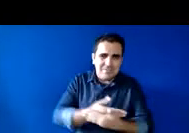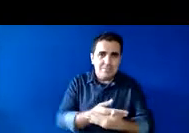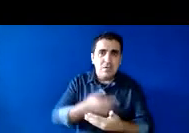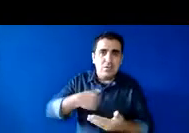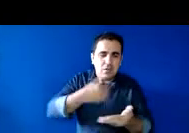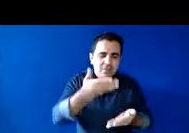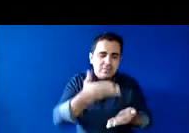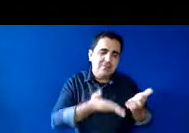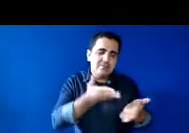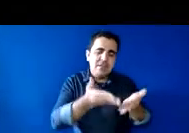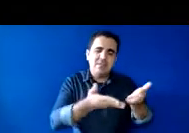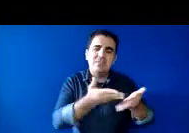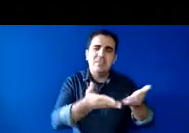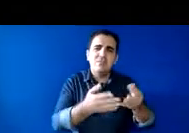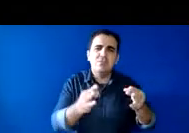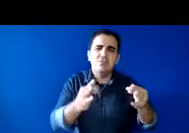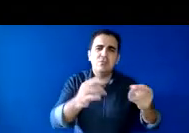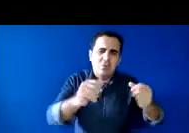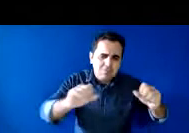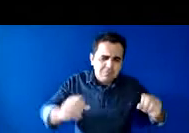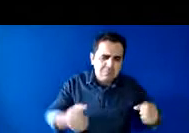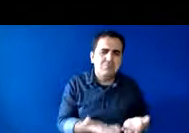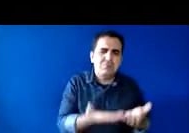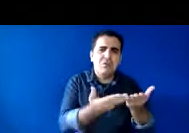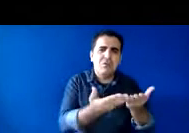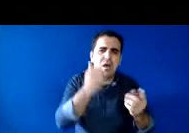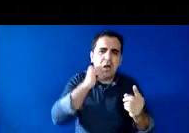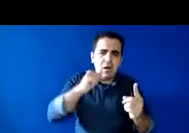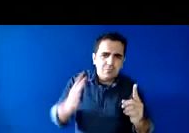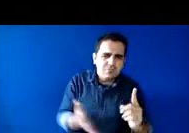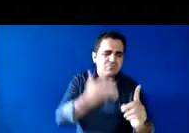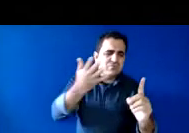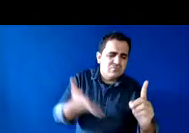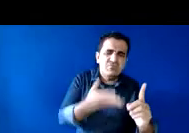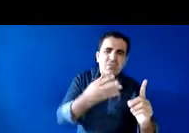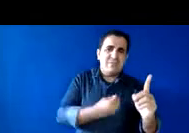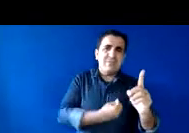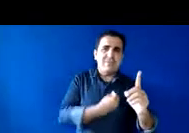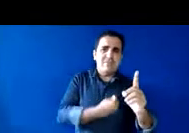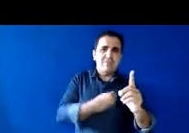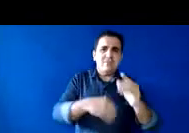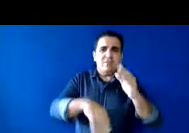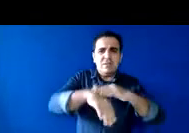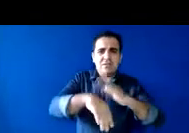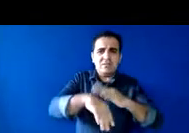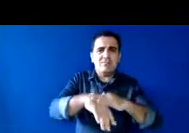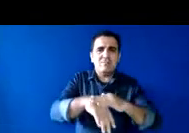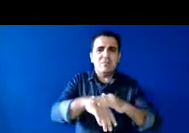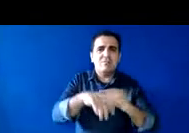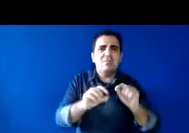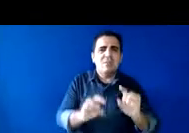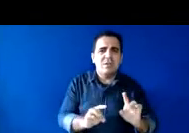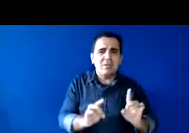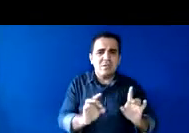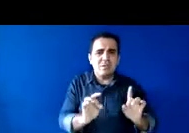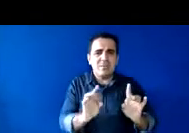com toda aquela potência para que elas vivam plenamente esse momento intenso, esse